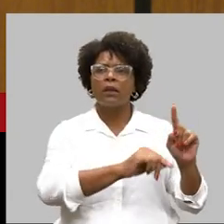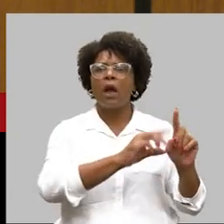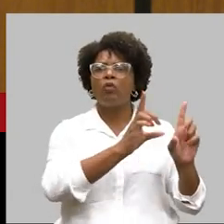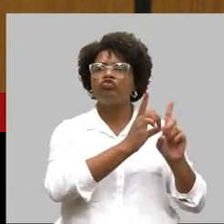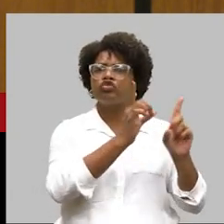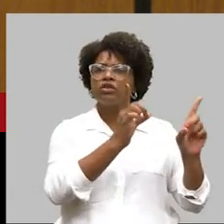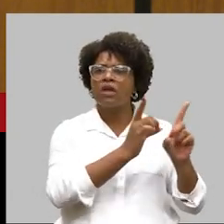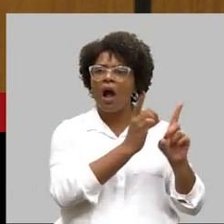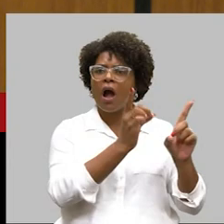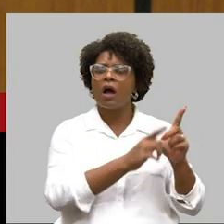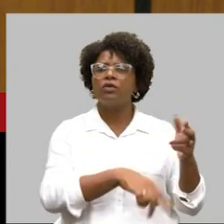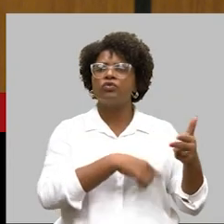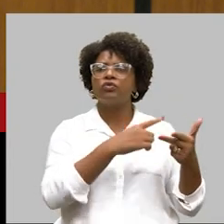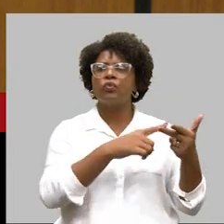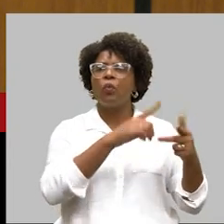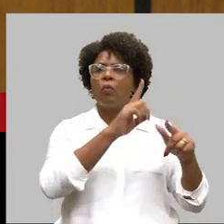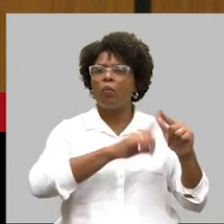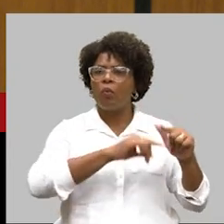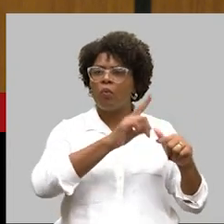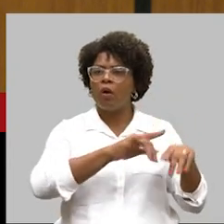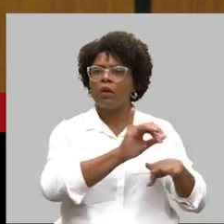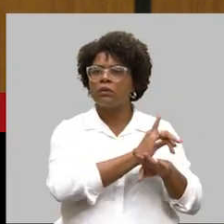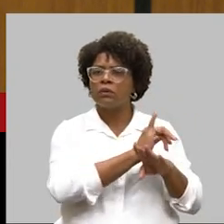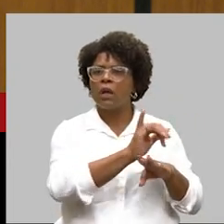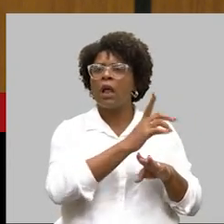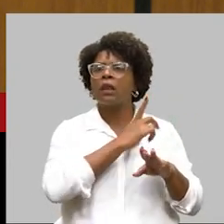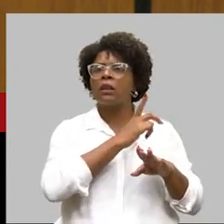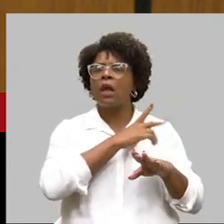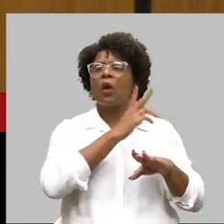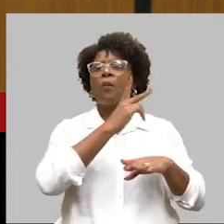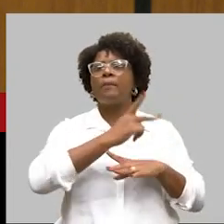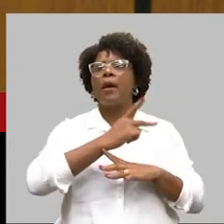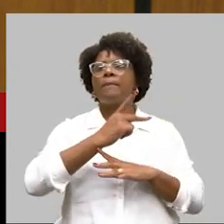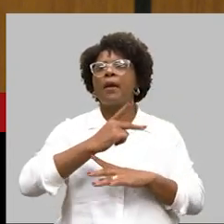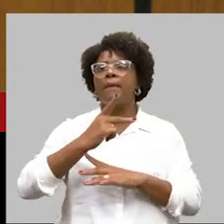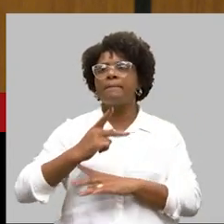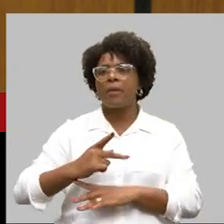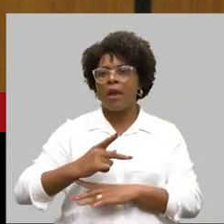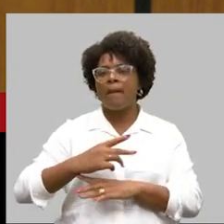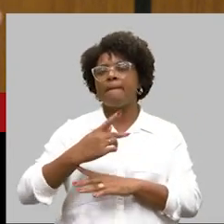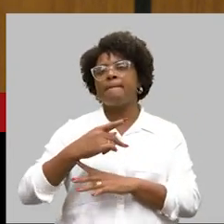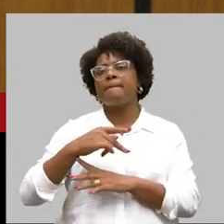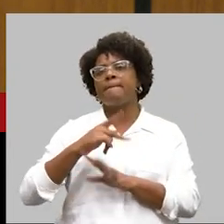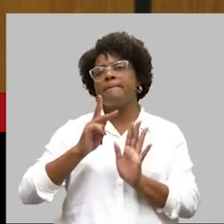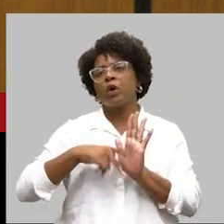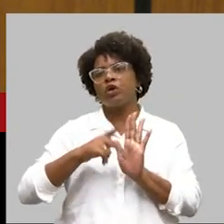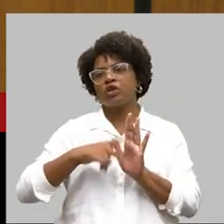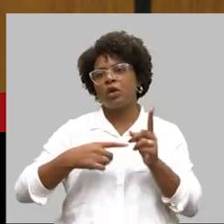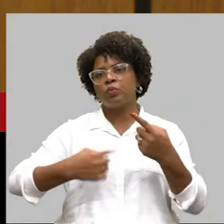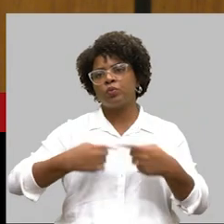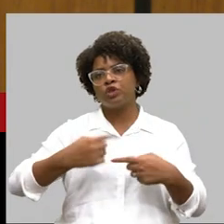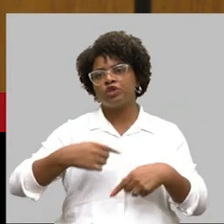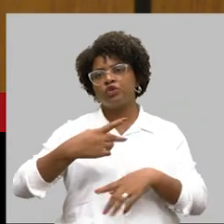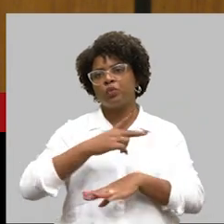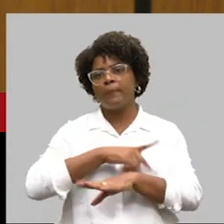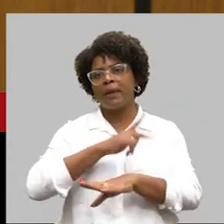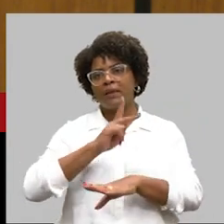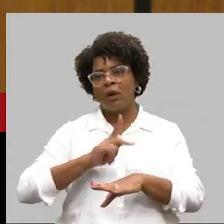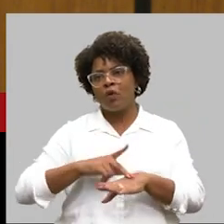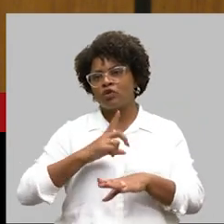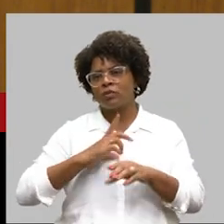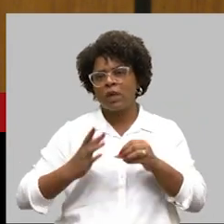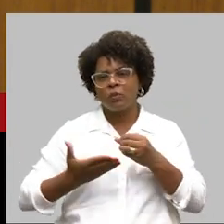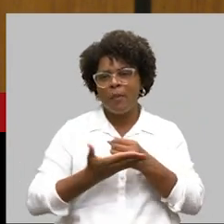temos um projeto político eh pedagógico todo constituído tendo como a base toda a